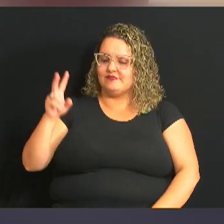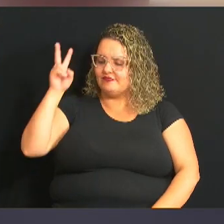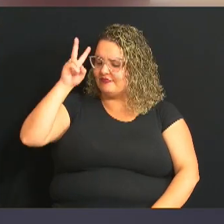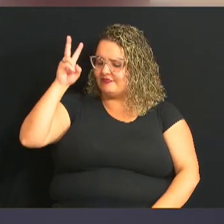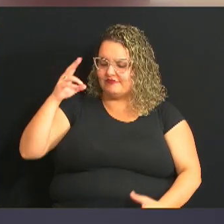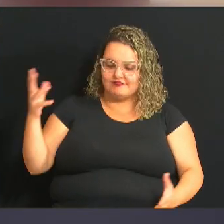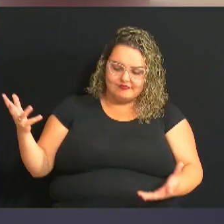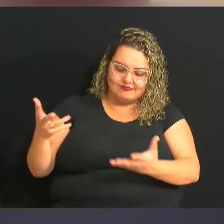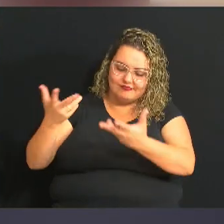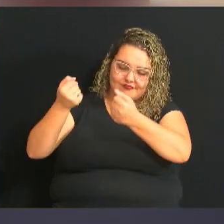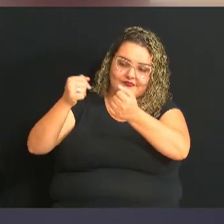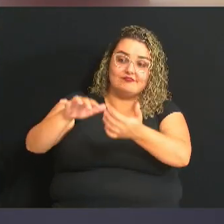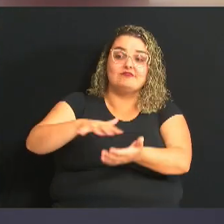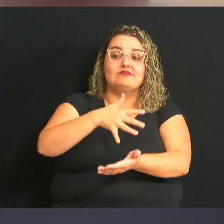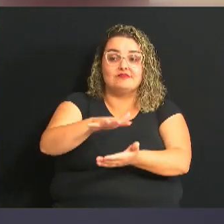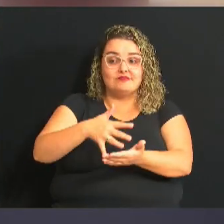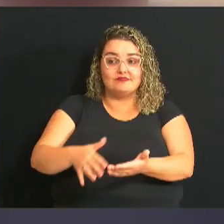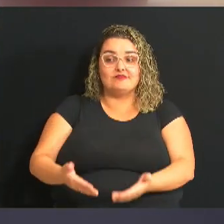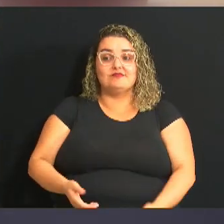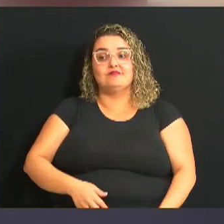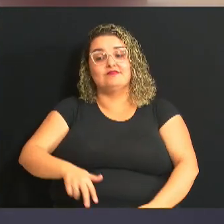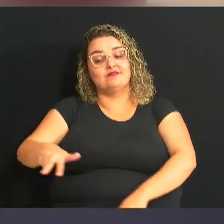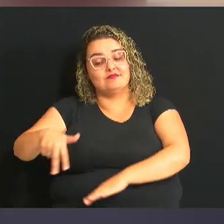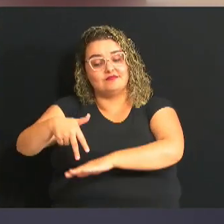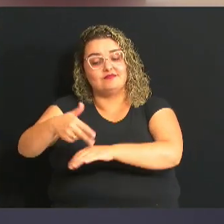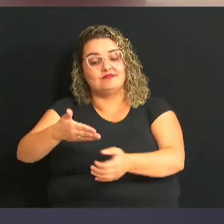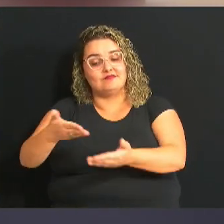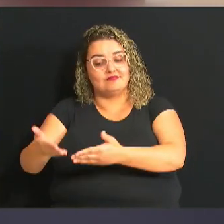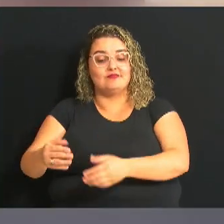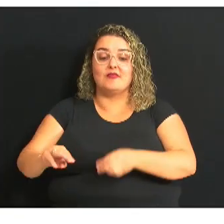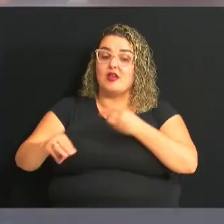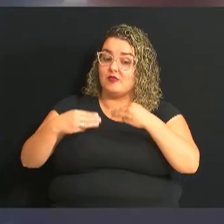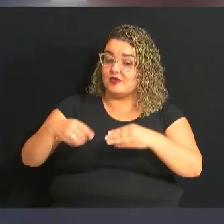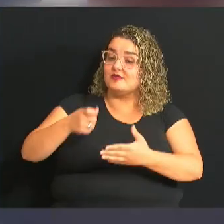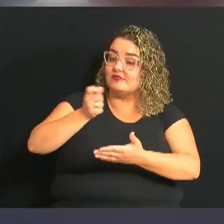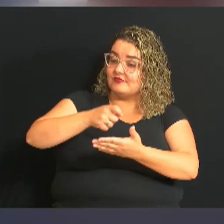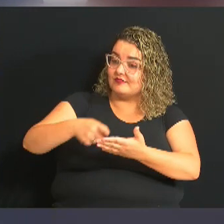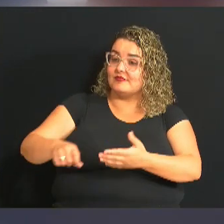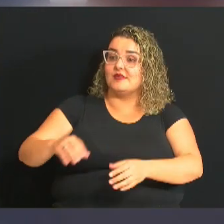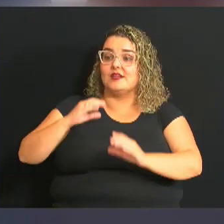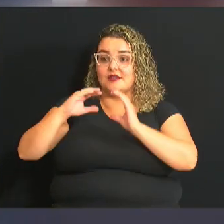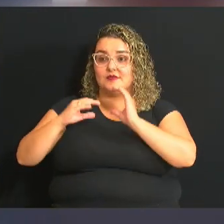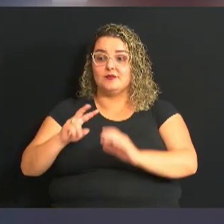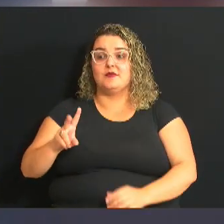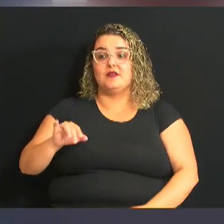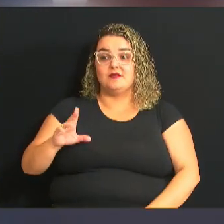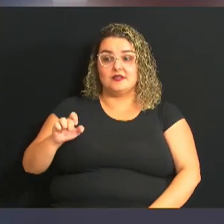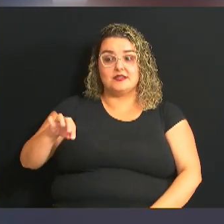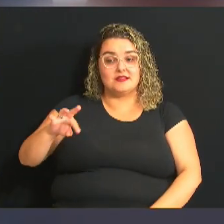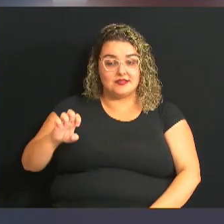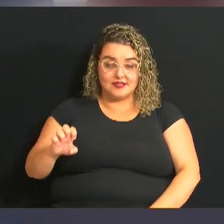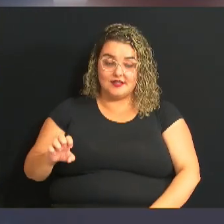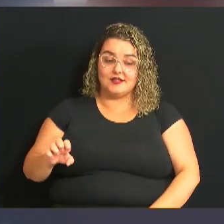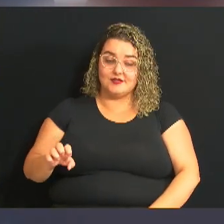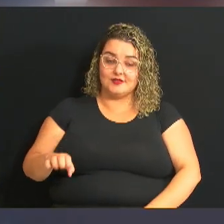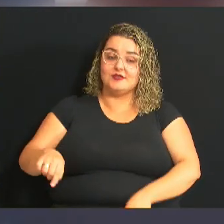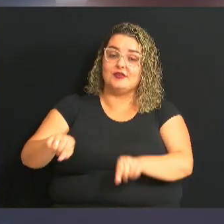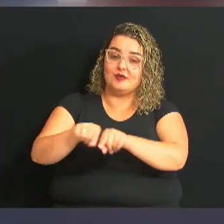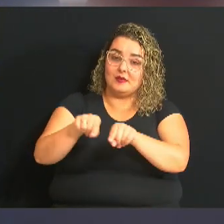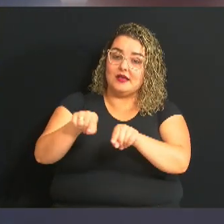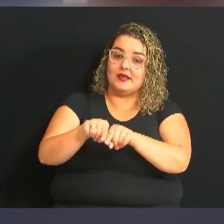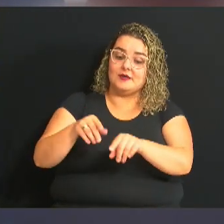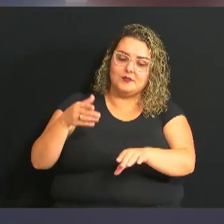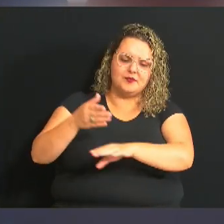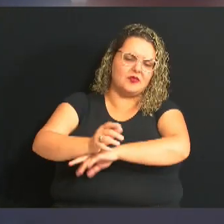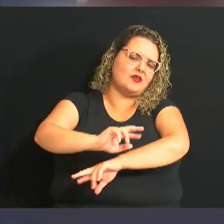ligada ao samba, como apresentador, músico, compositor e cantor. E Vicente de Paula Montoya, que participou de